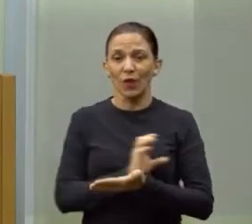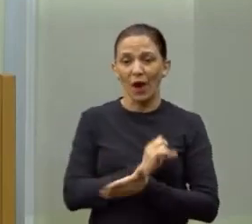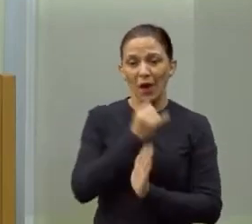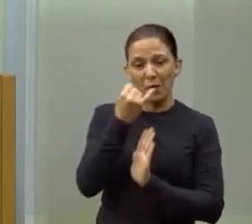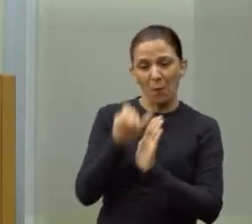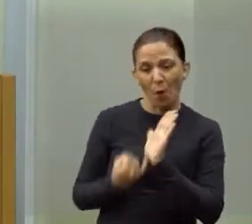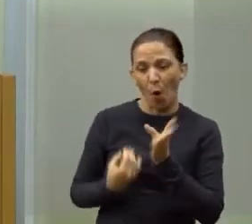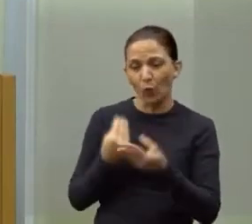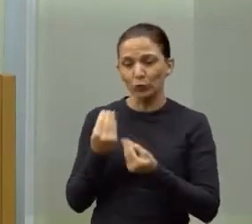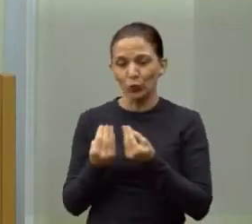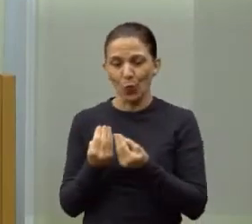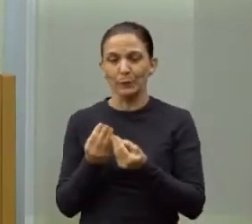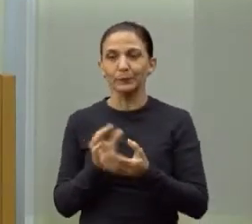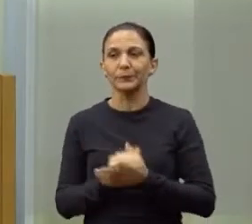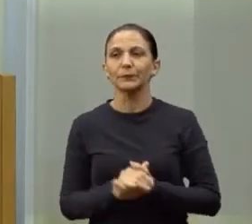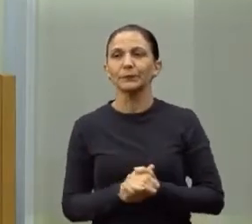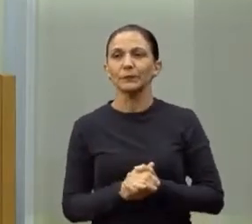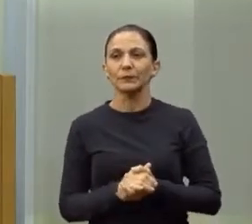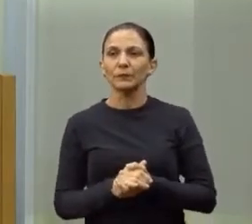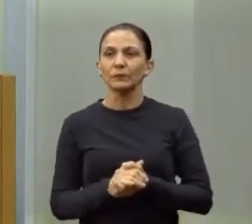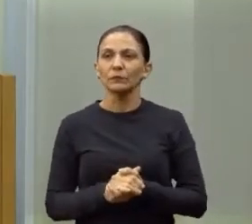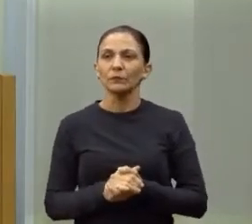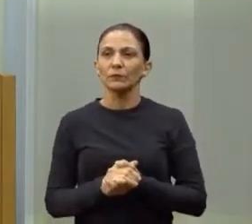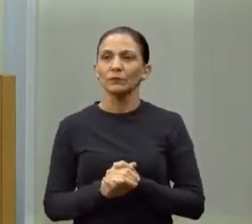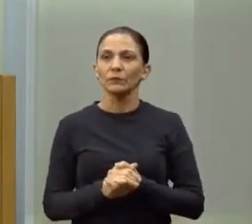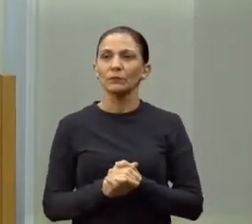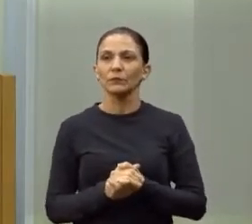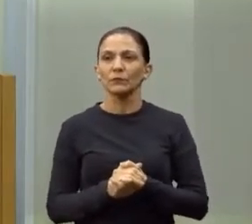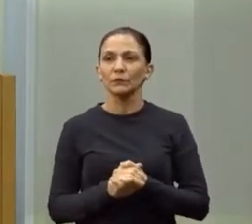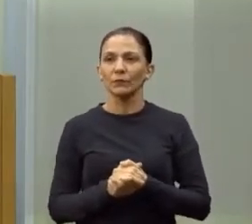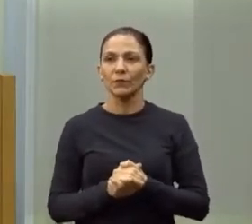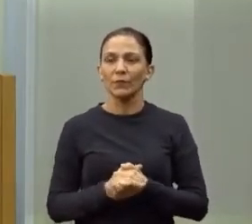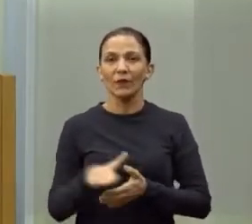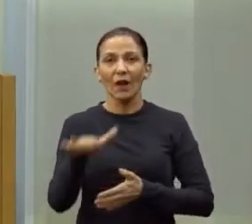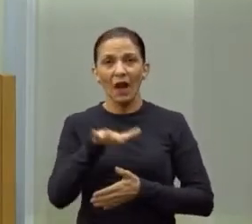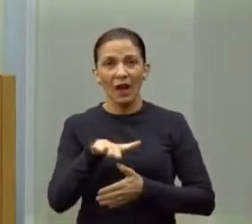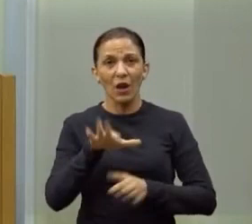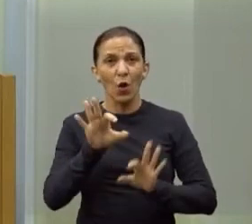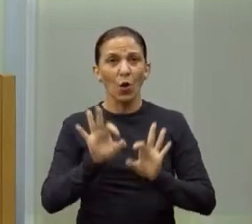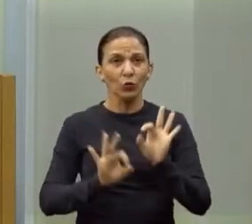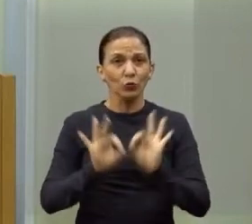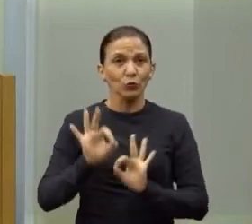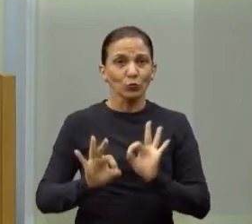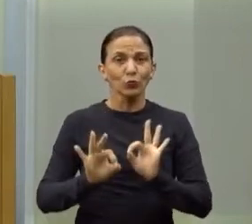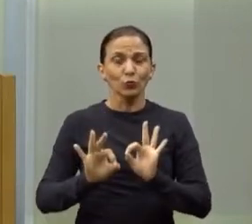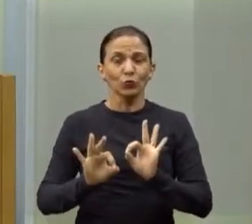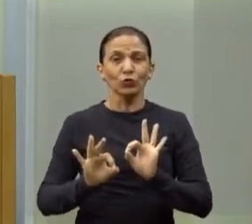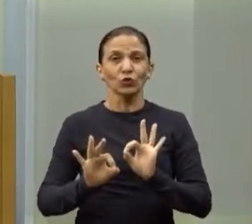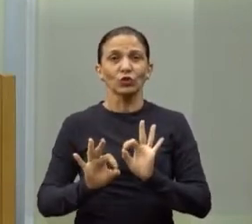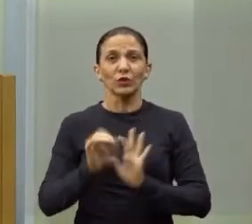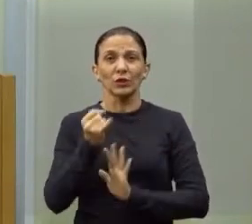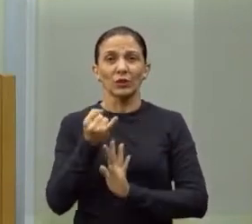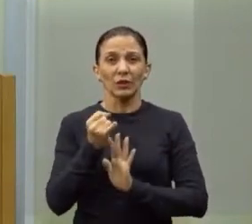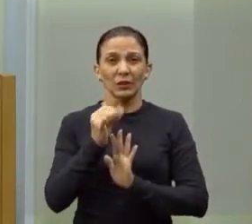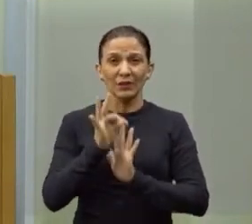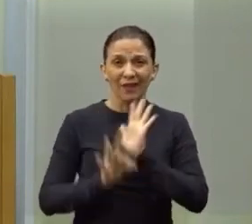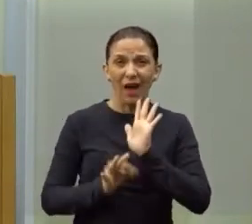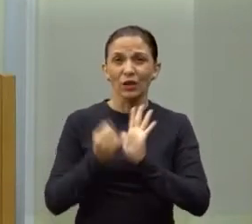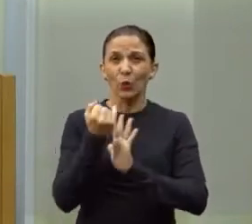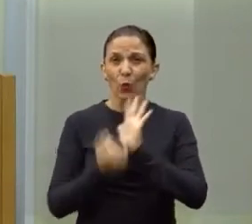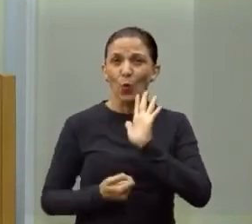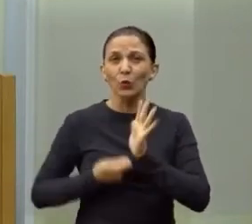impostos. Portanto, a construção de uma reforma tributária que seja realmente